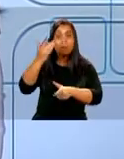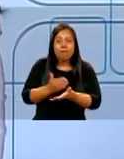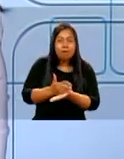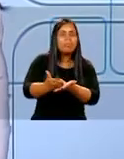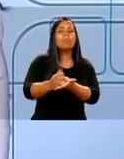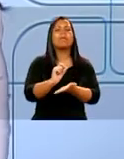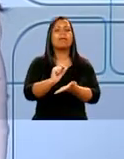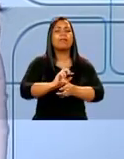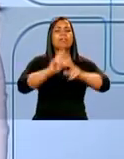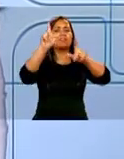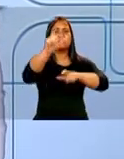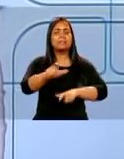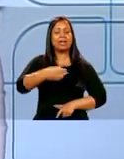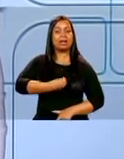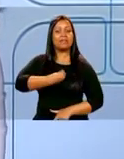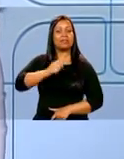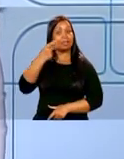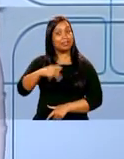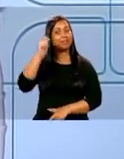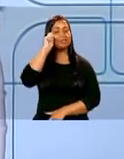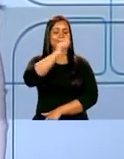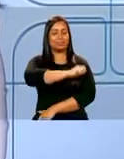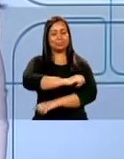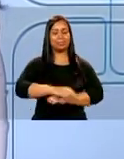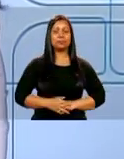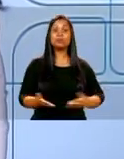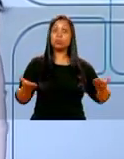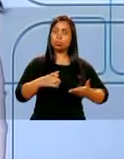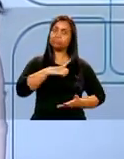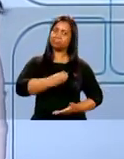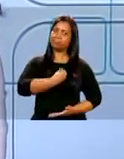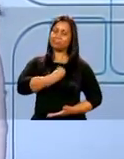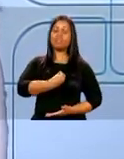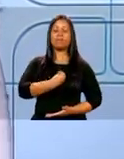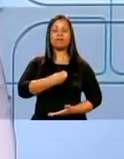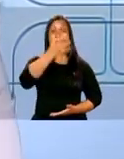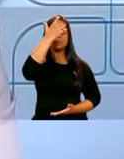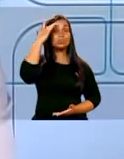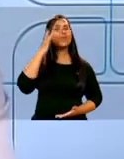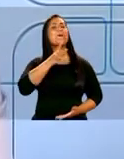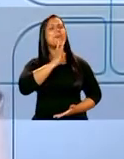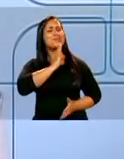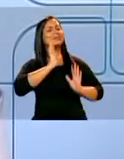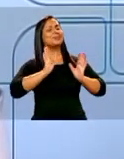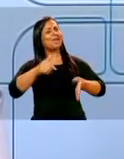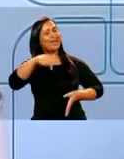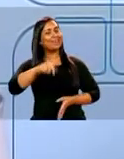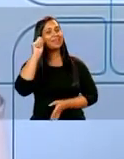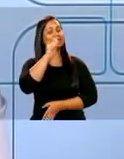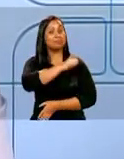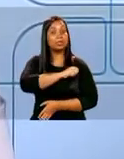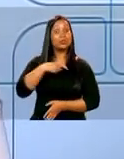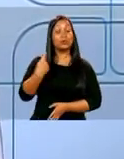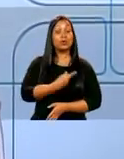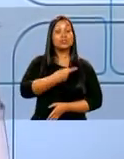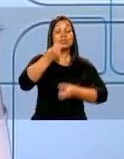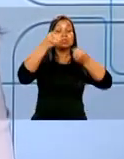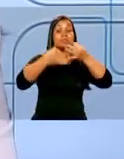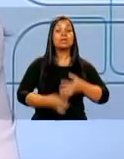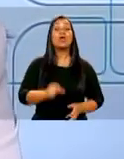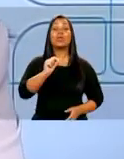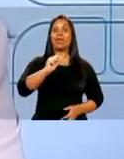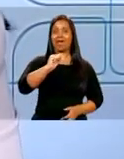fazem a diferença na vida de São José do Rio Preto. Hoje quem está aqui comigo no estúdio é um pessoal bem conhecido aqui na cidade. Hoje nós vamos falar sobre